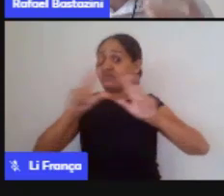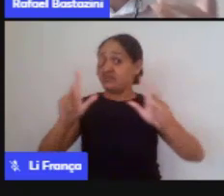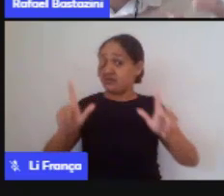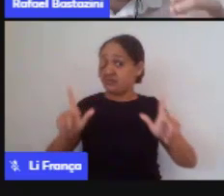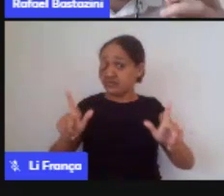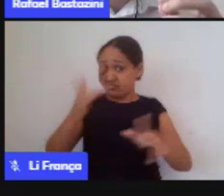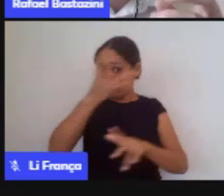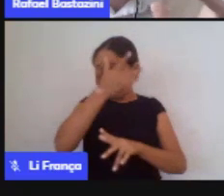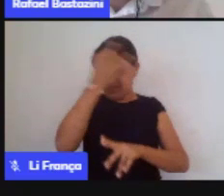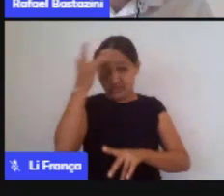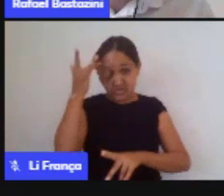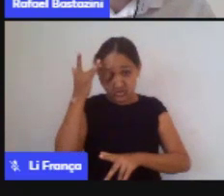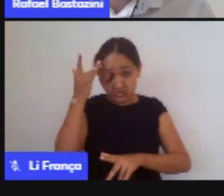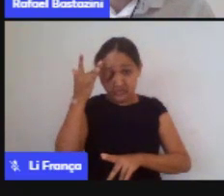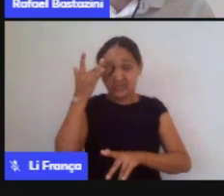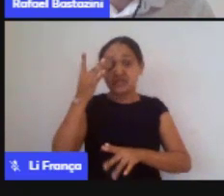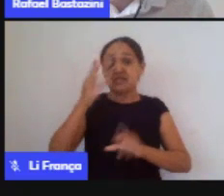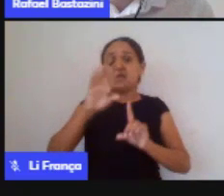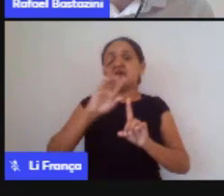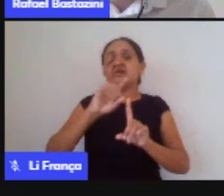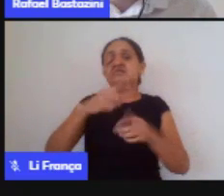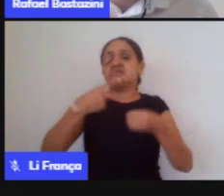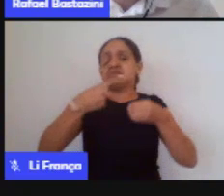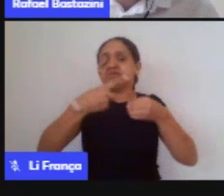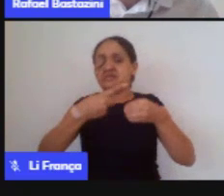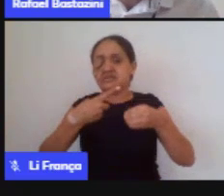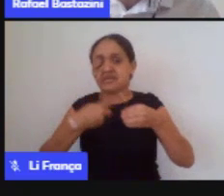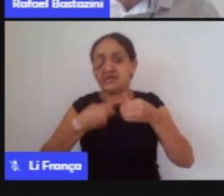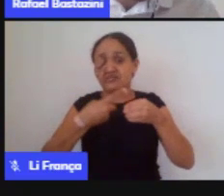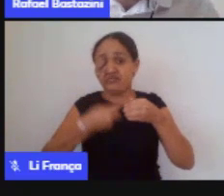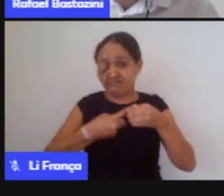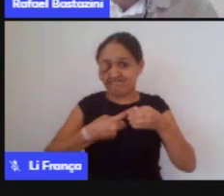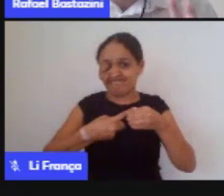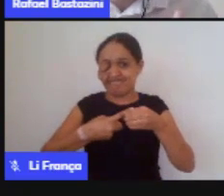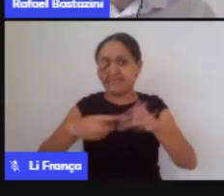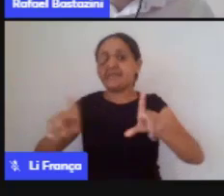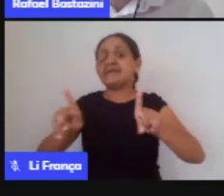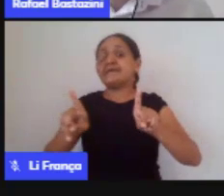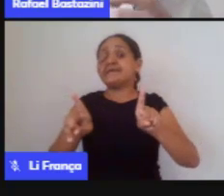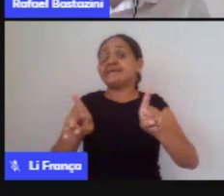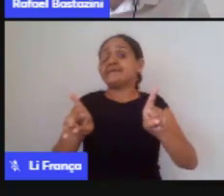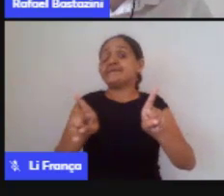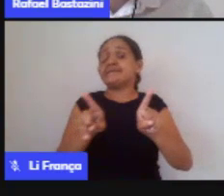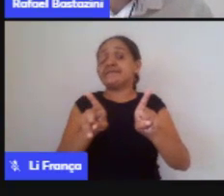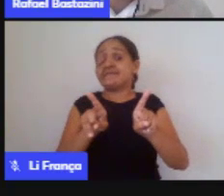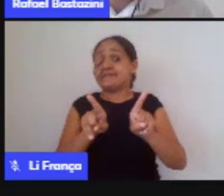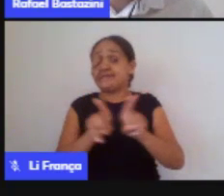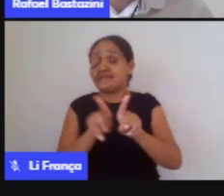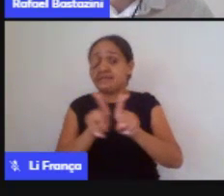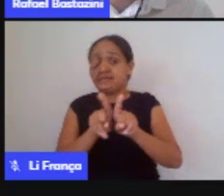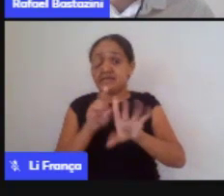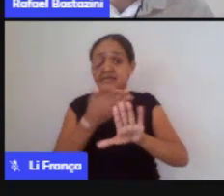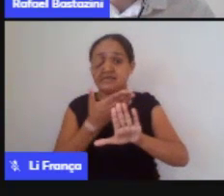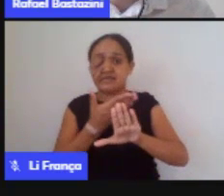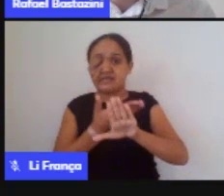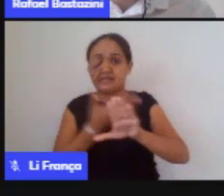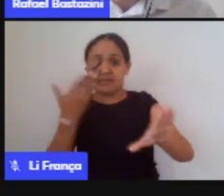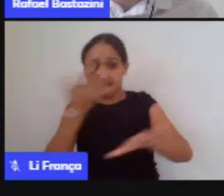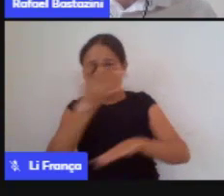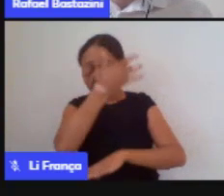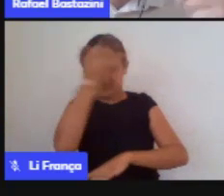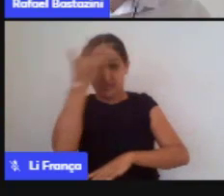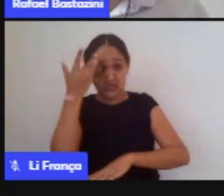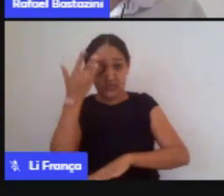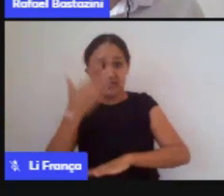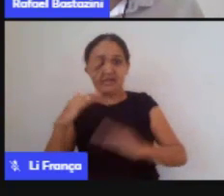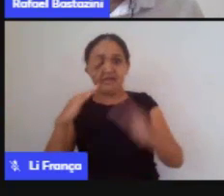da estigmatização de determinados moradores pelo fato de residir em determinados conjuntos